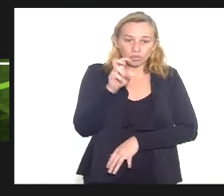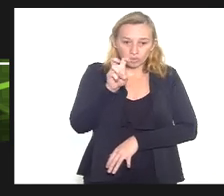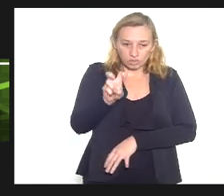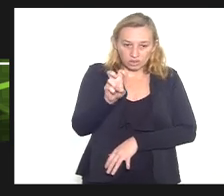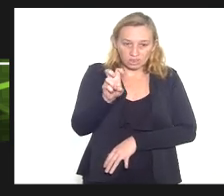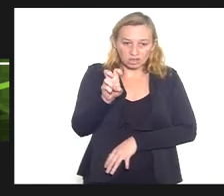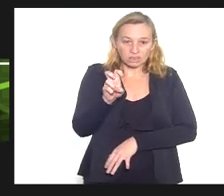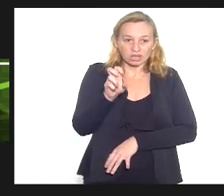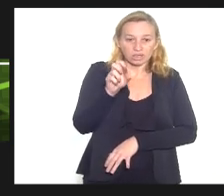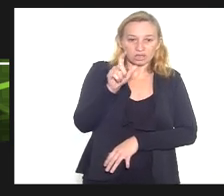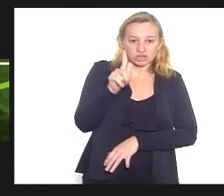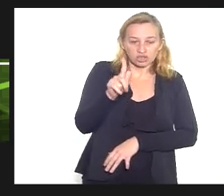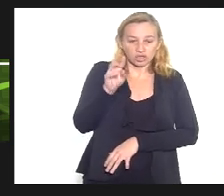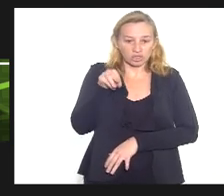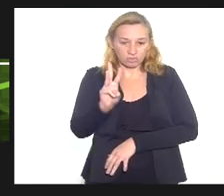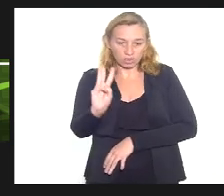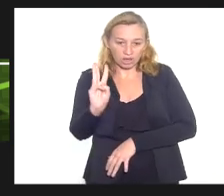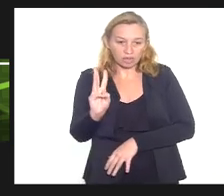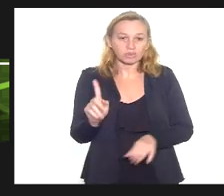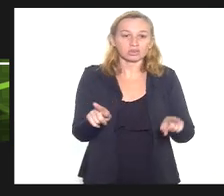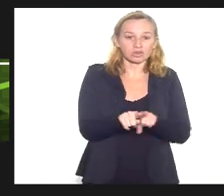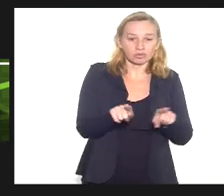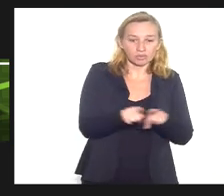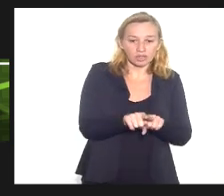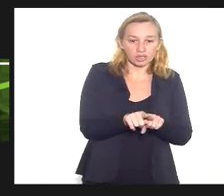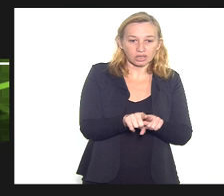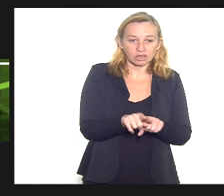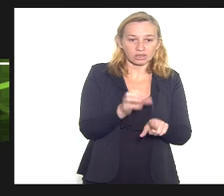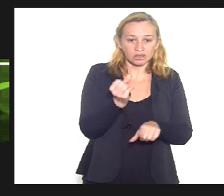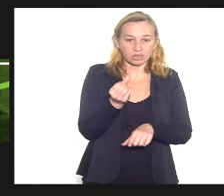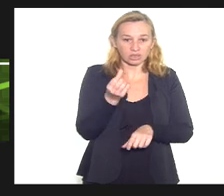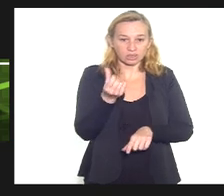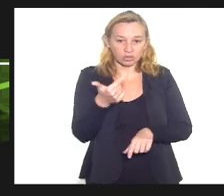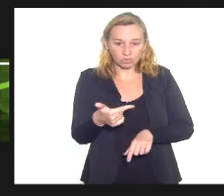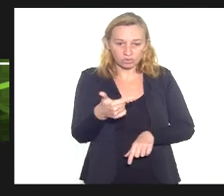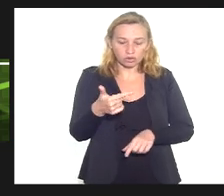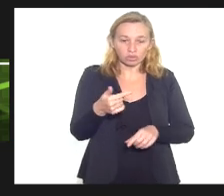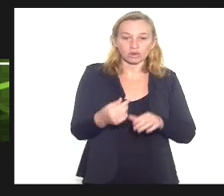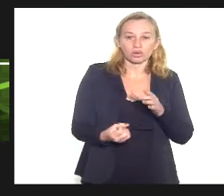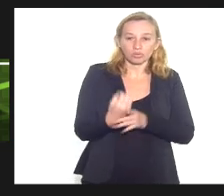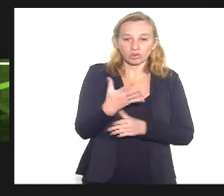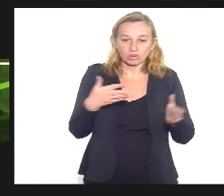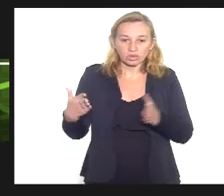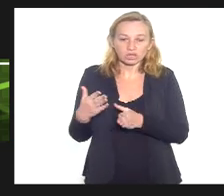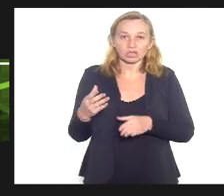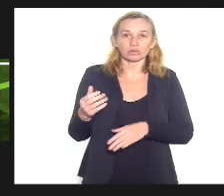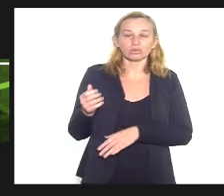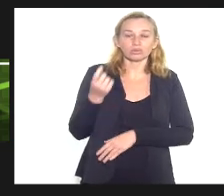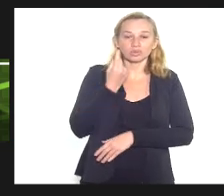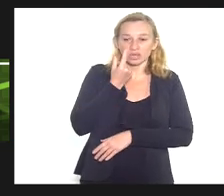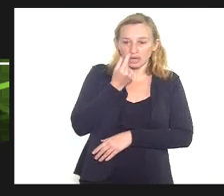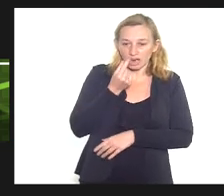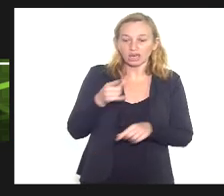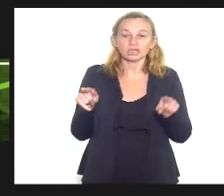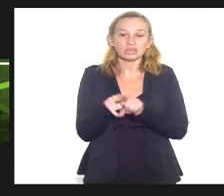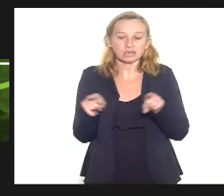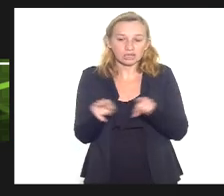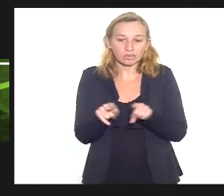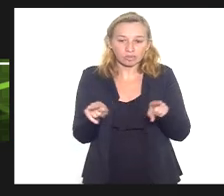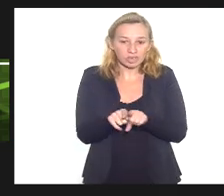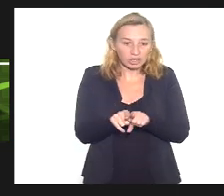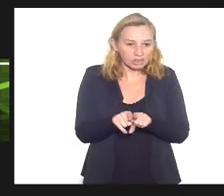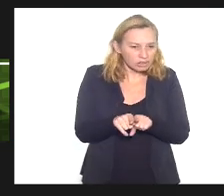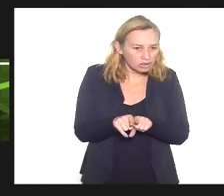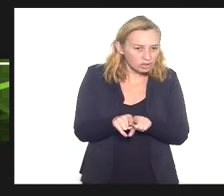já 262 megawatts em produção atualmente no Ceará. E nós vemos também potencial para eólico